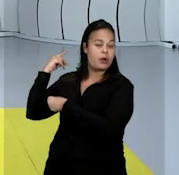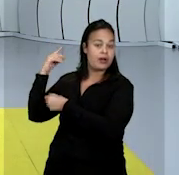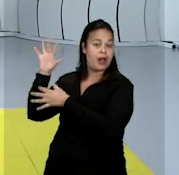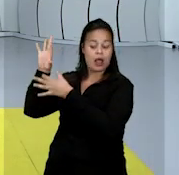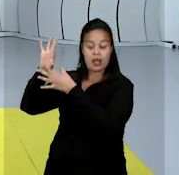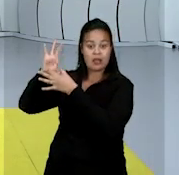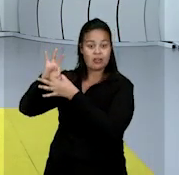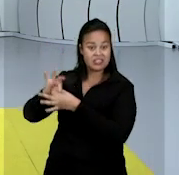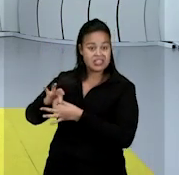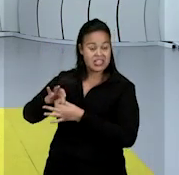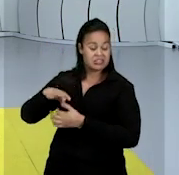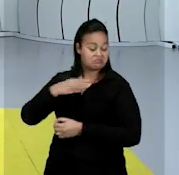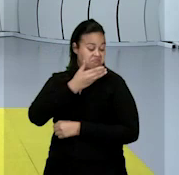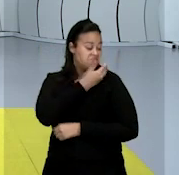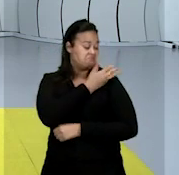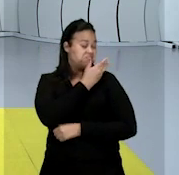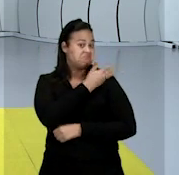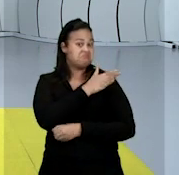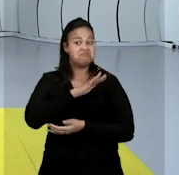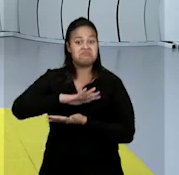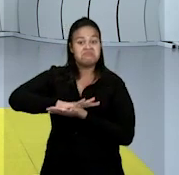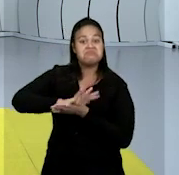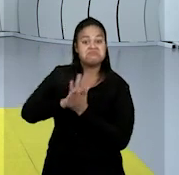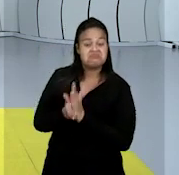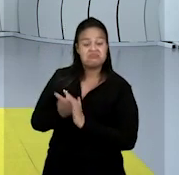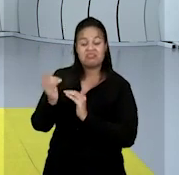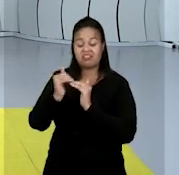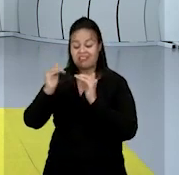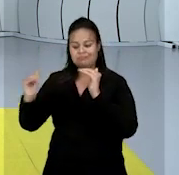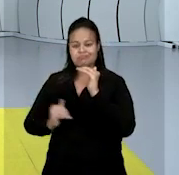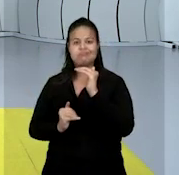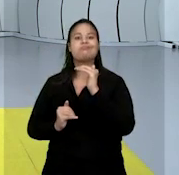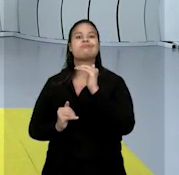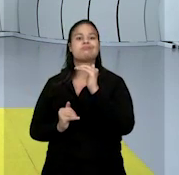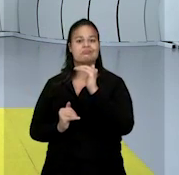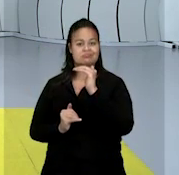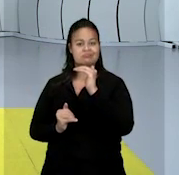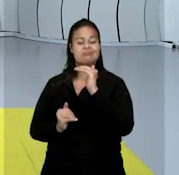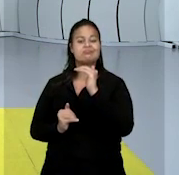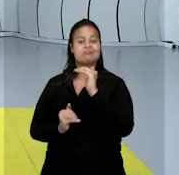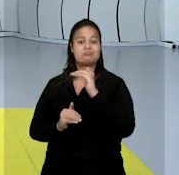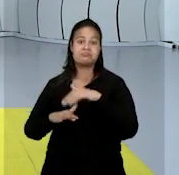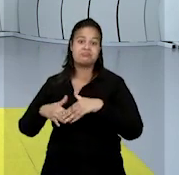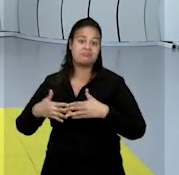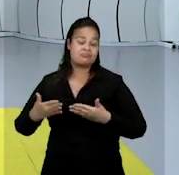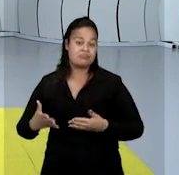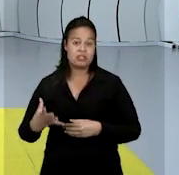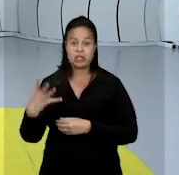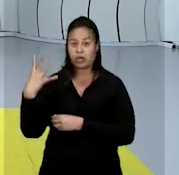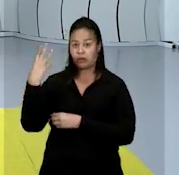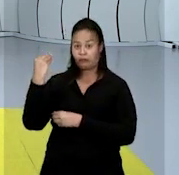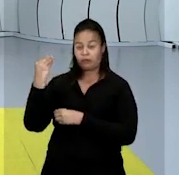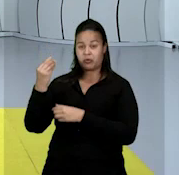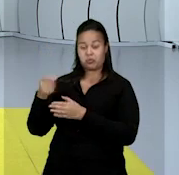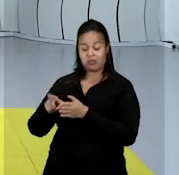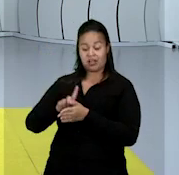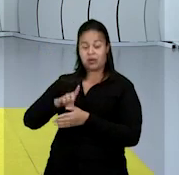contexto de racismo, de preconceito, de desigualdade social. Então, você pega aquela foto anterior,